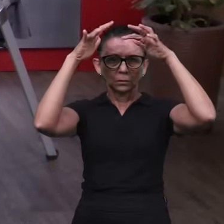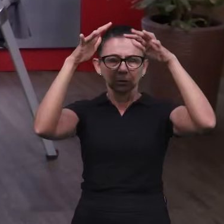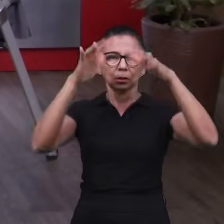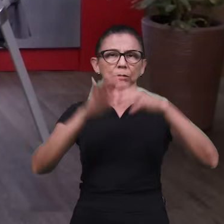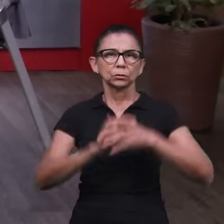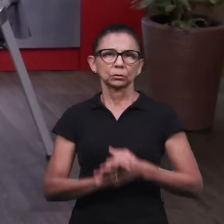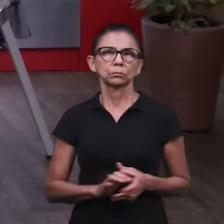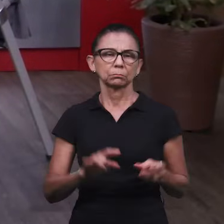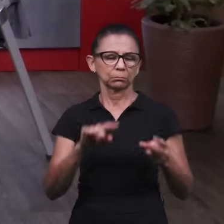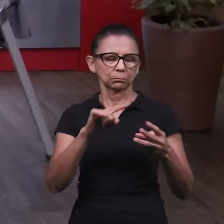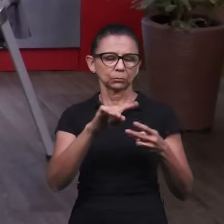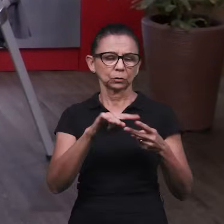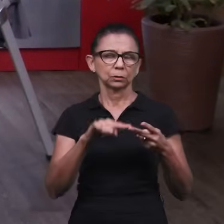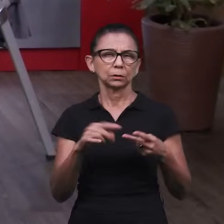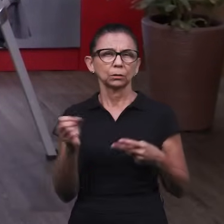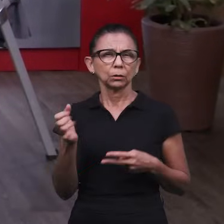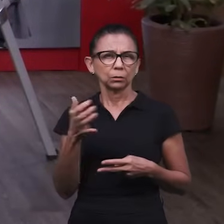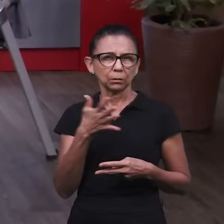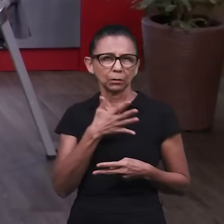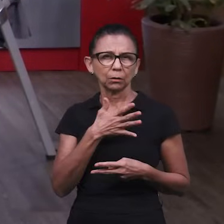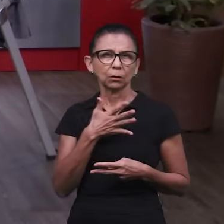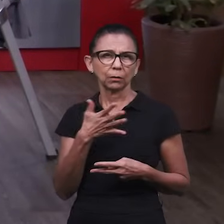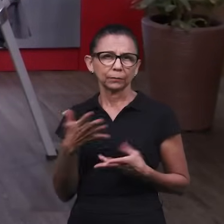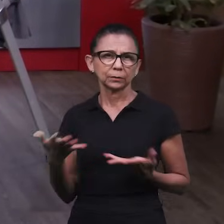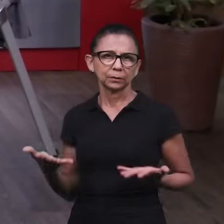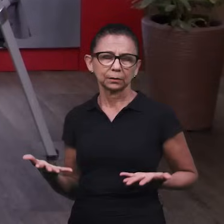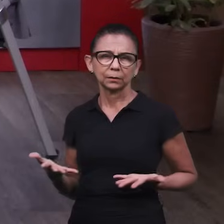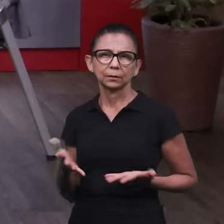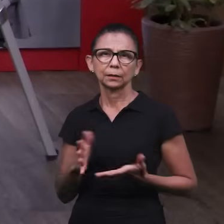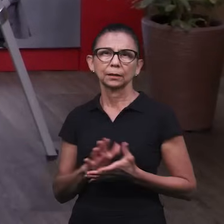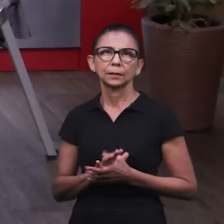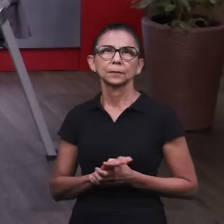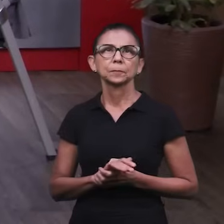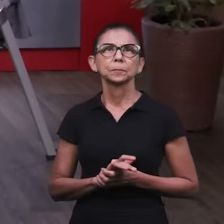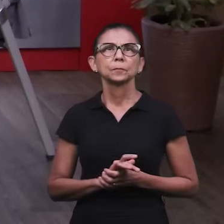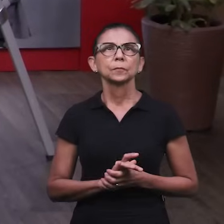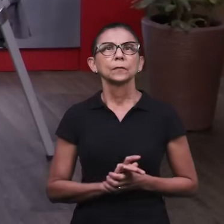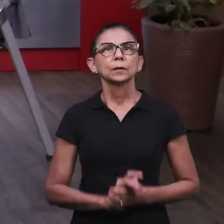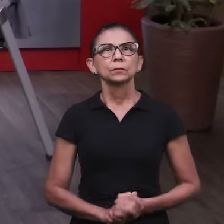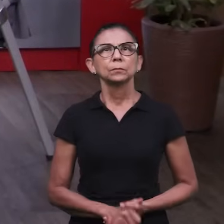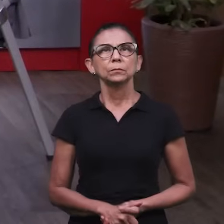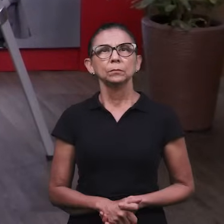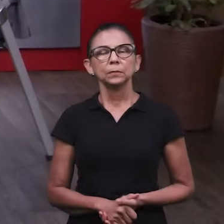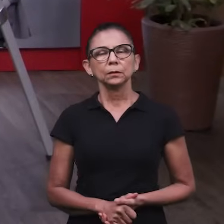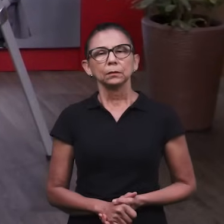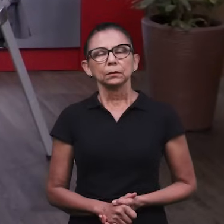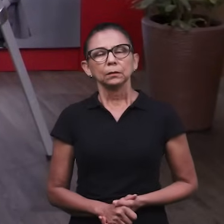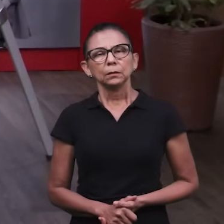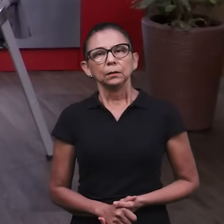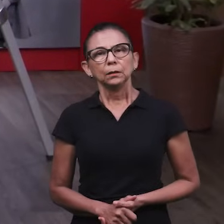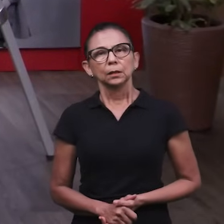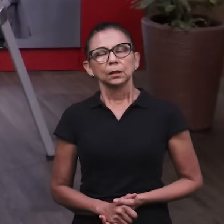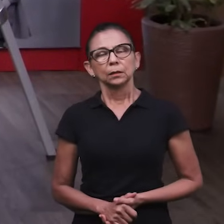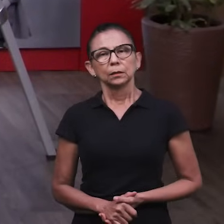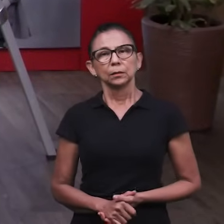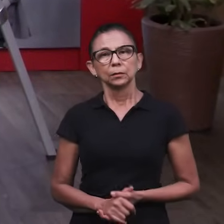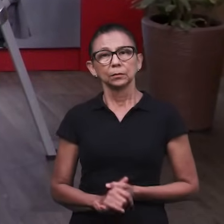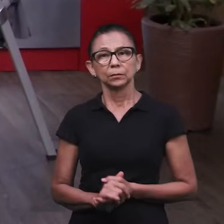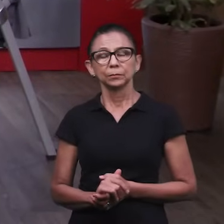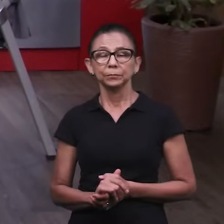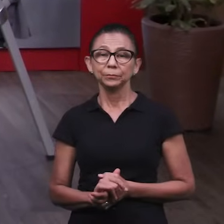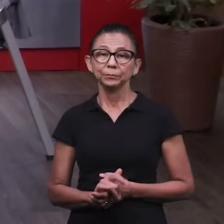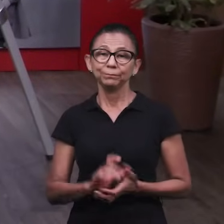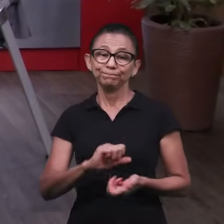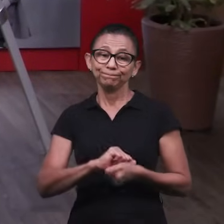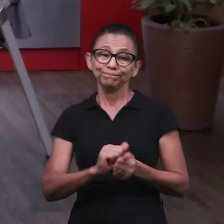são mais recentes, né? Então a gente como humanidade, como escola, nós estamos nesse período de adaptação e isso é uma grande dificuldade,